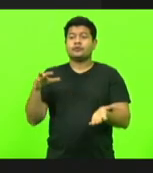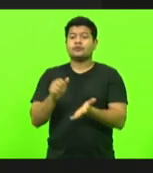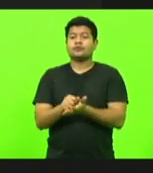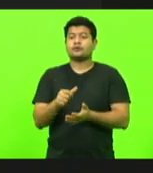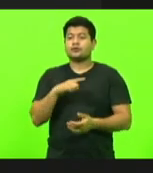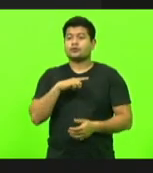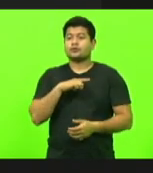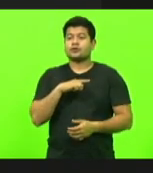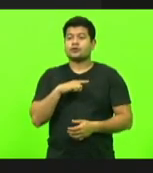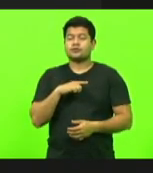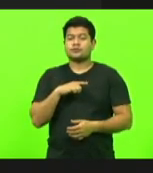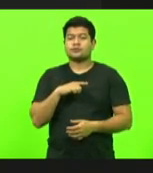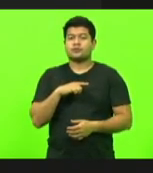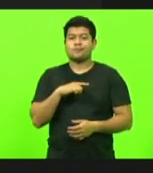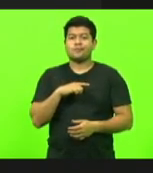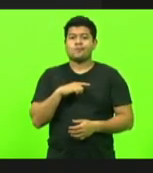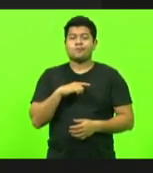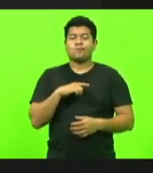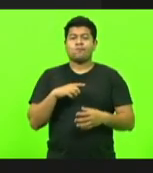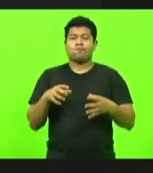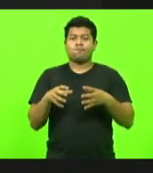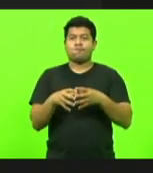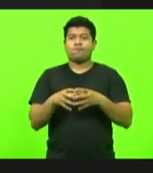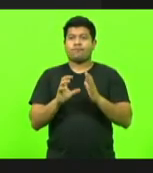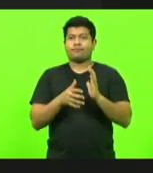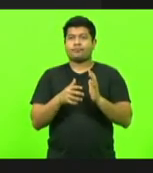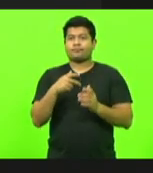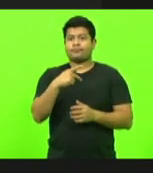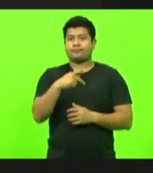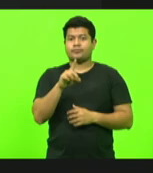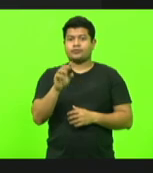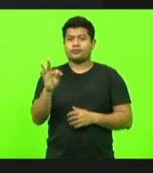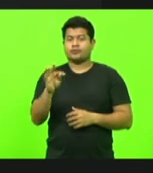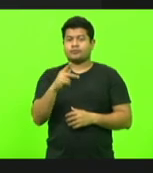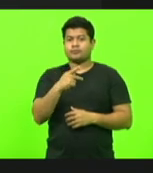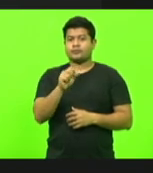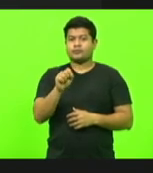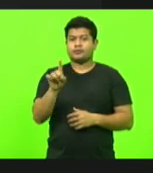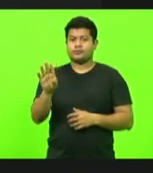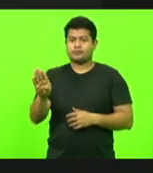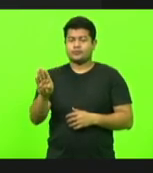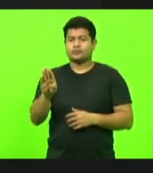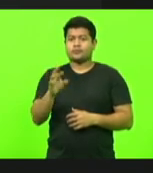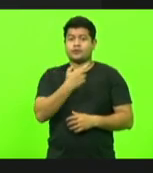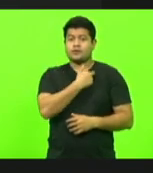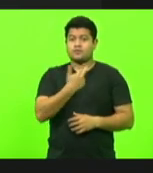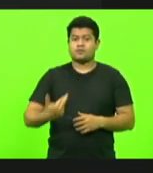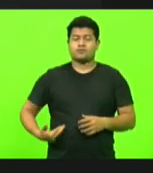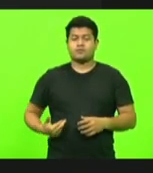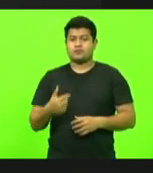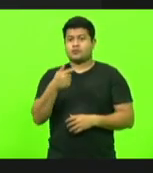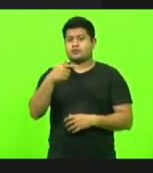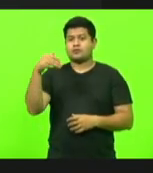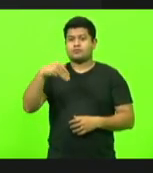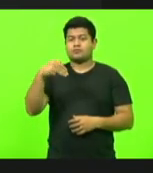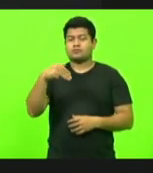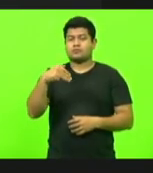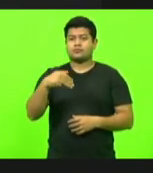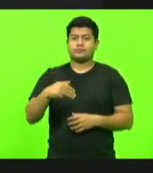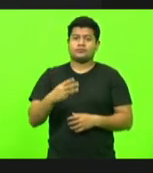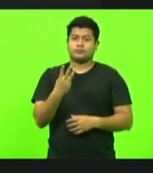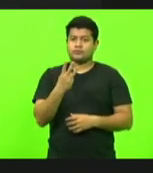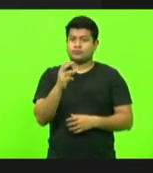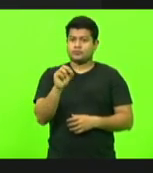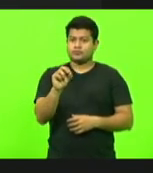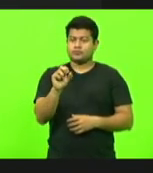primeiro bloco do dia, o bloco PDT-PSDB, Partido Republicanos, por 7 minutos e 30